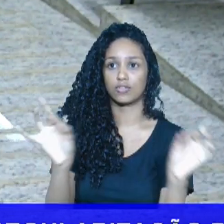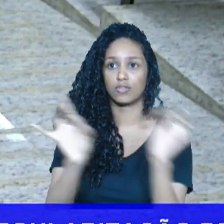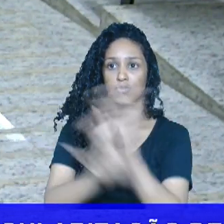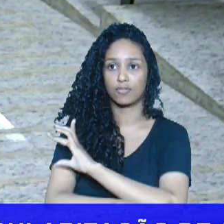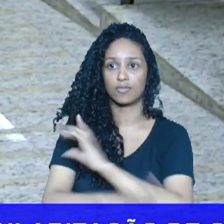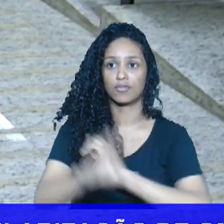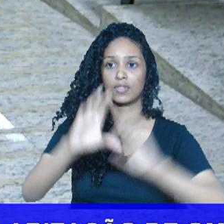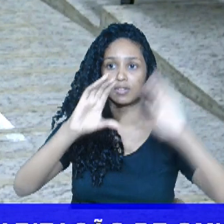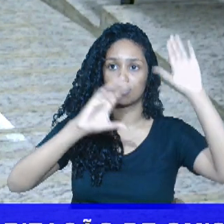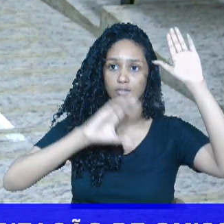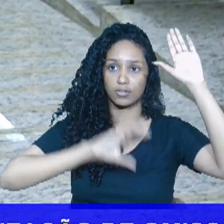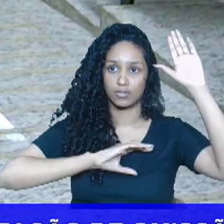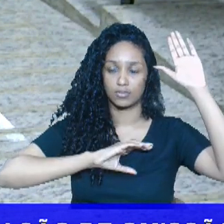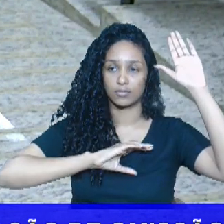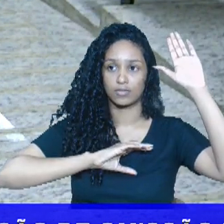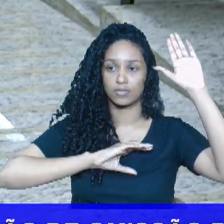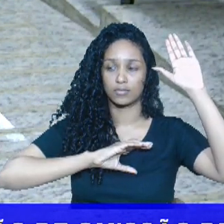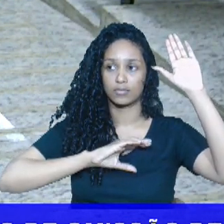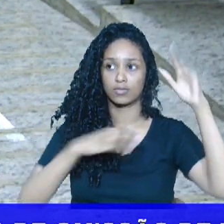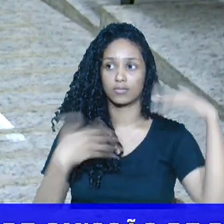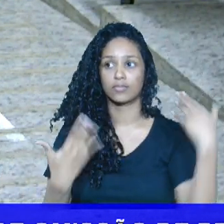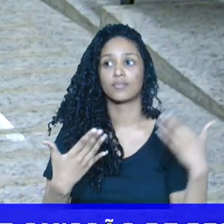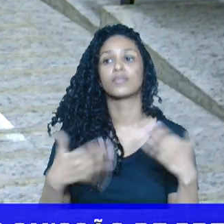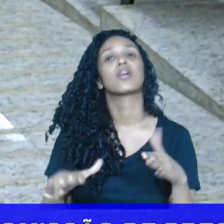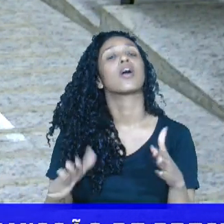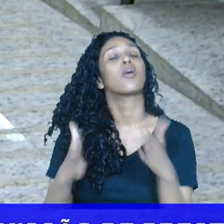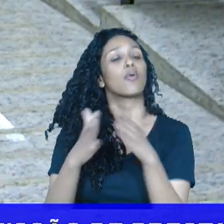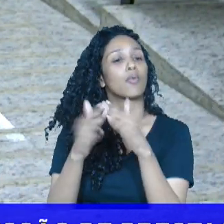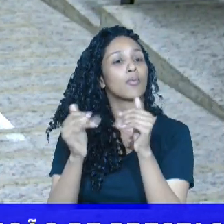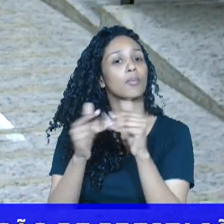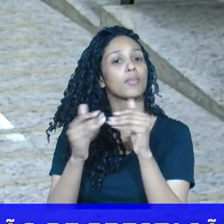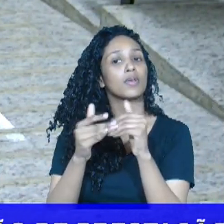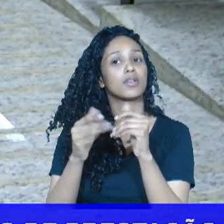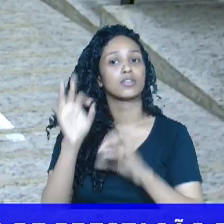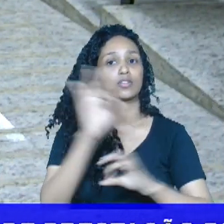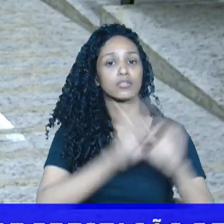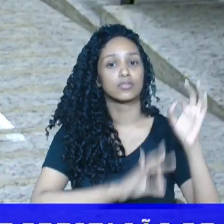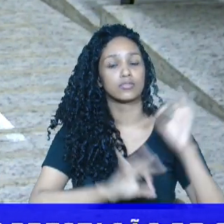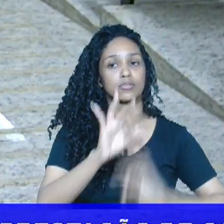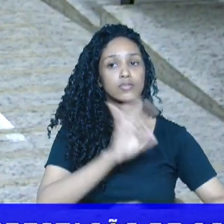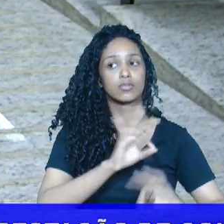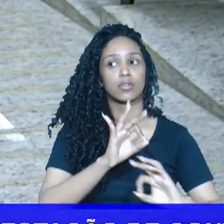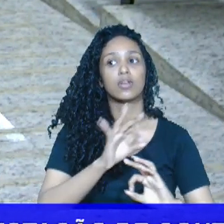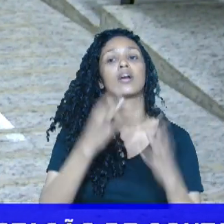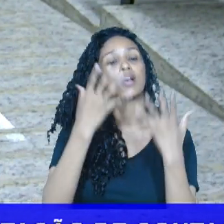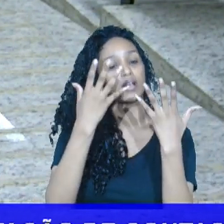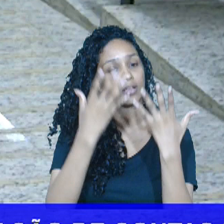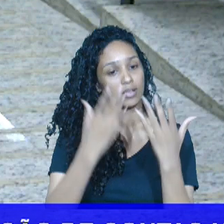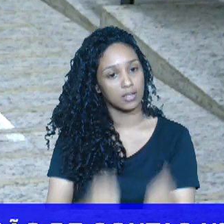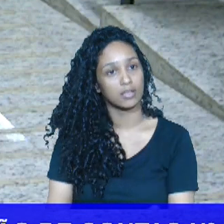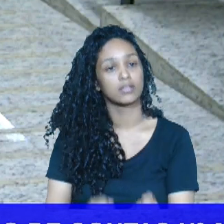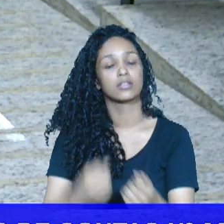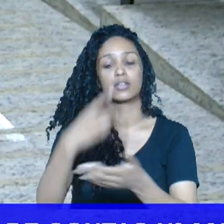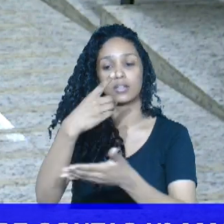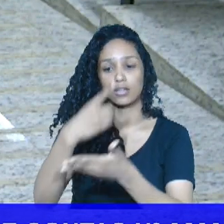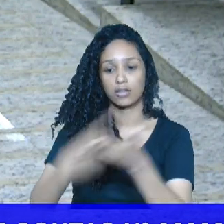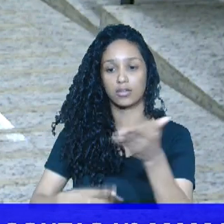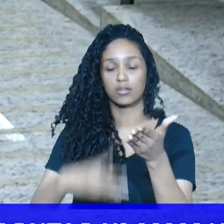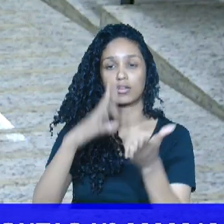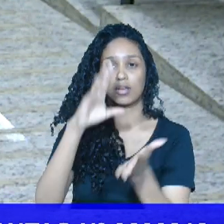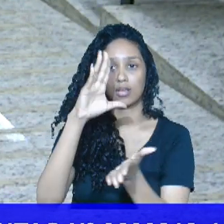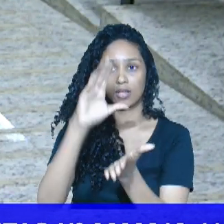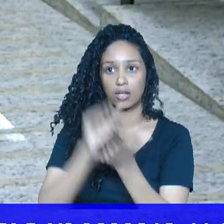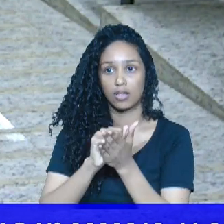é desta forma que eu voto. Defiro o pedido de regularização, autorizando a emissão da certidão após a legislatura. Eu